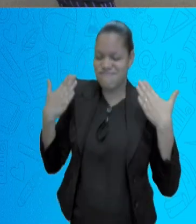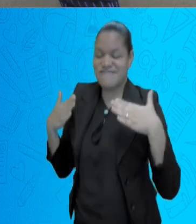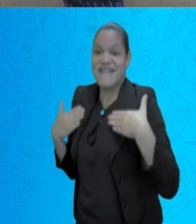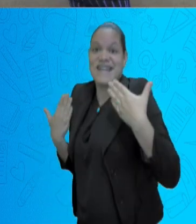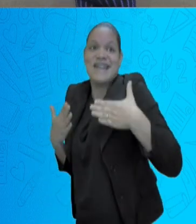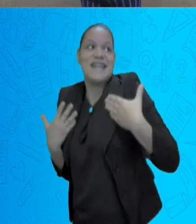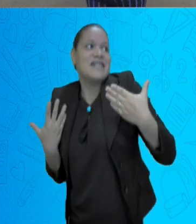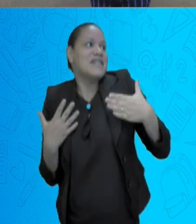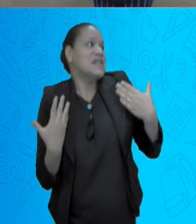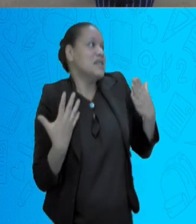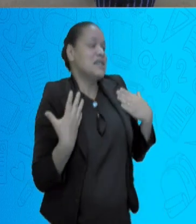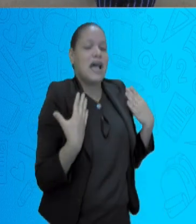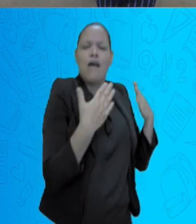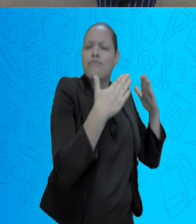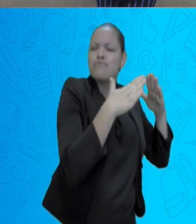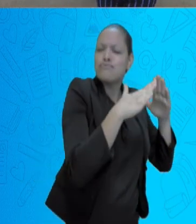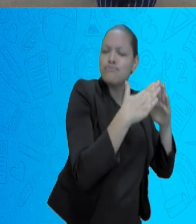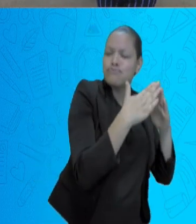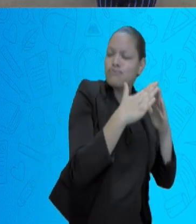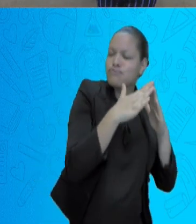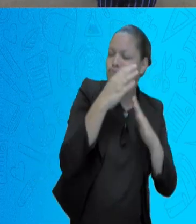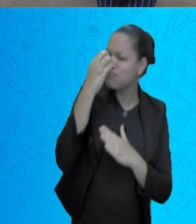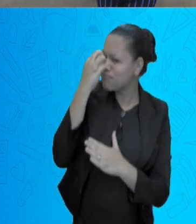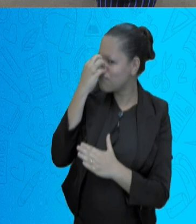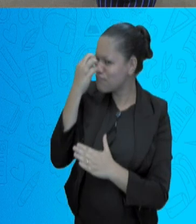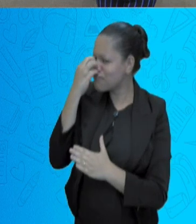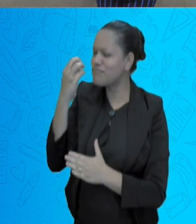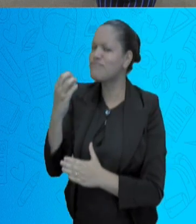Palhaço. Muito bem. Número 3, ó.